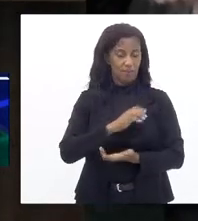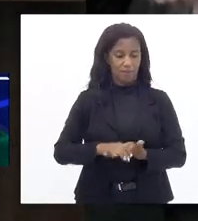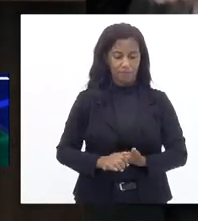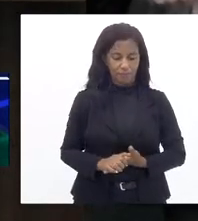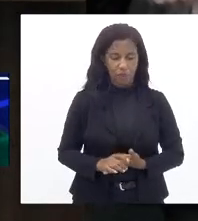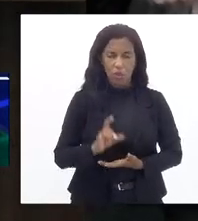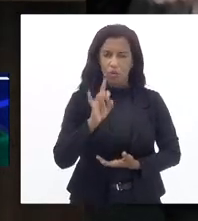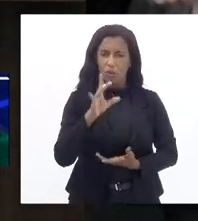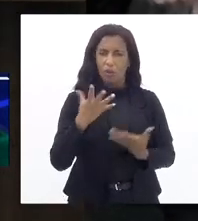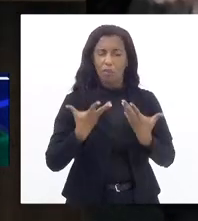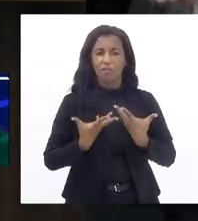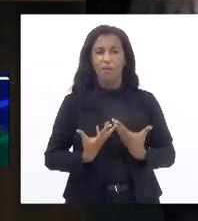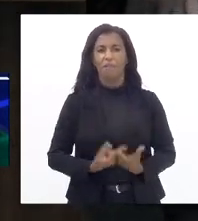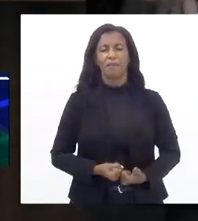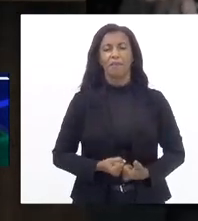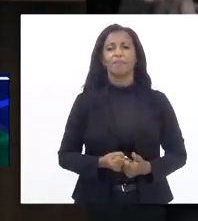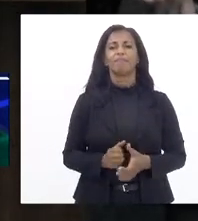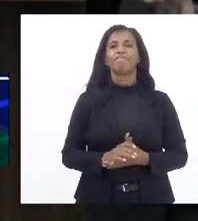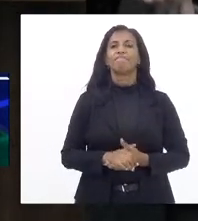ser cansativo,